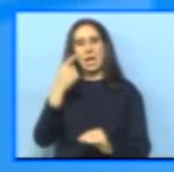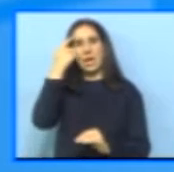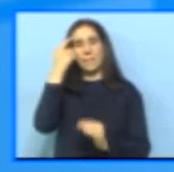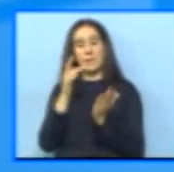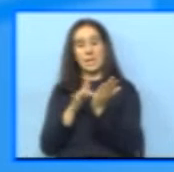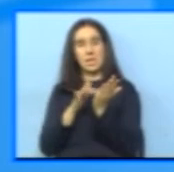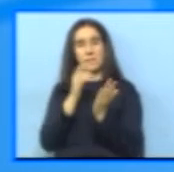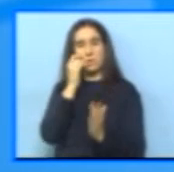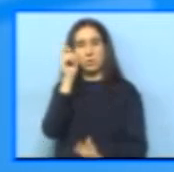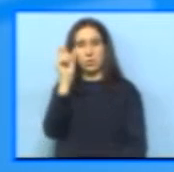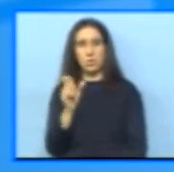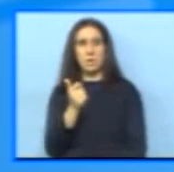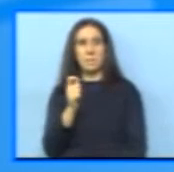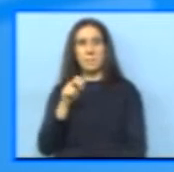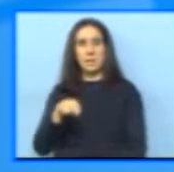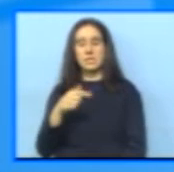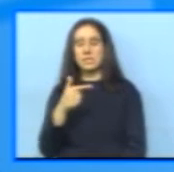de Ben-Sirá aparece,